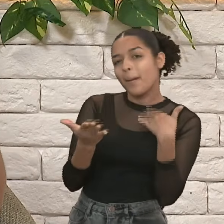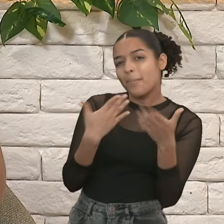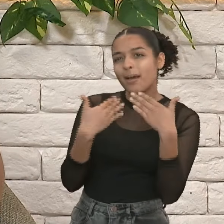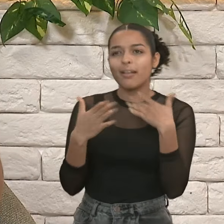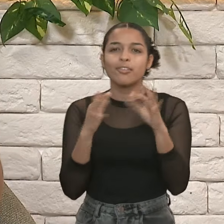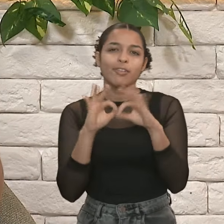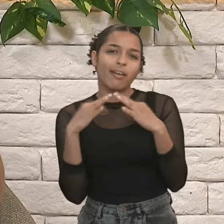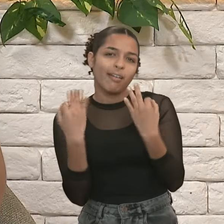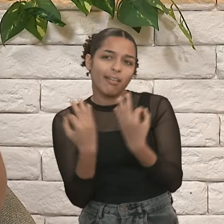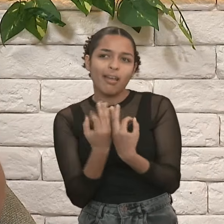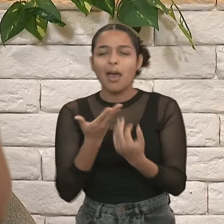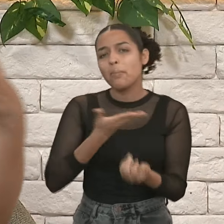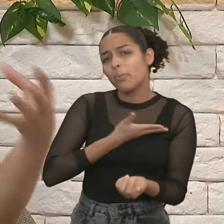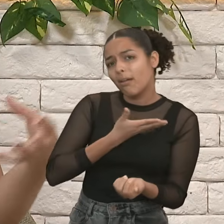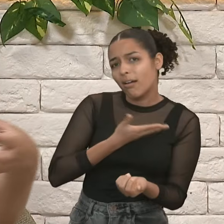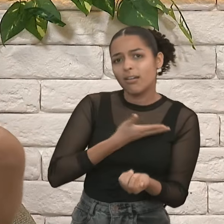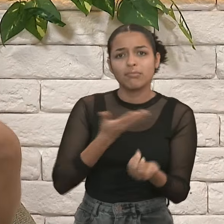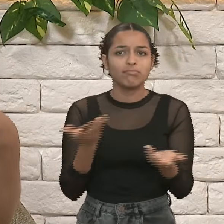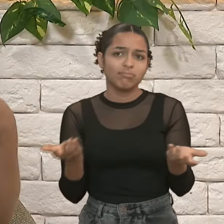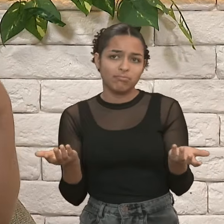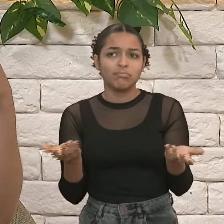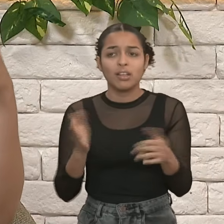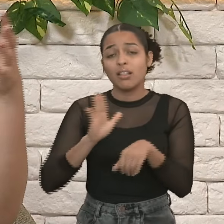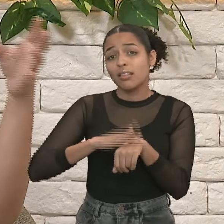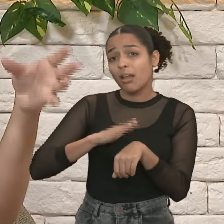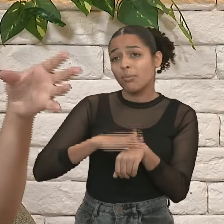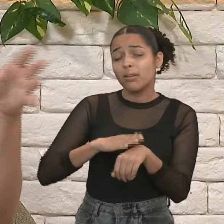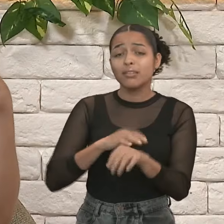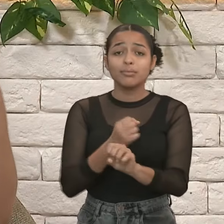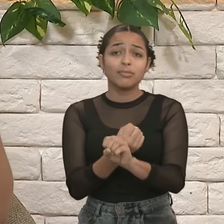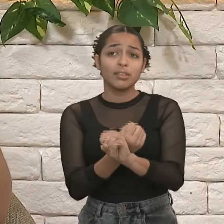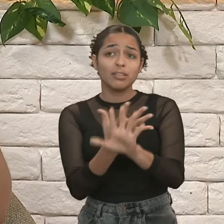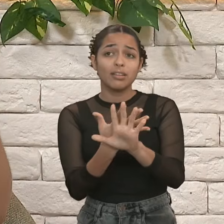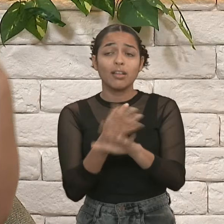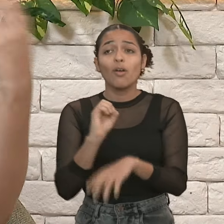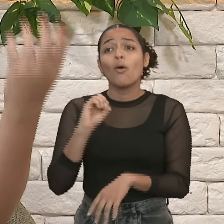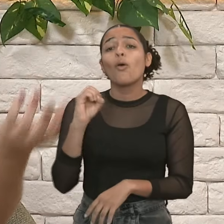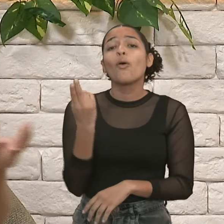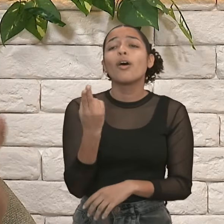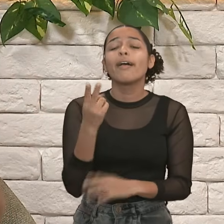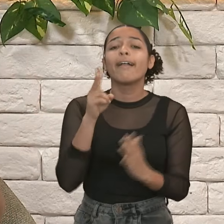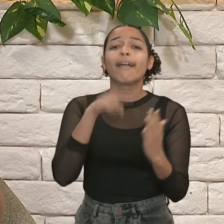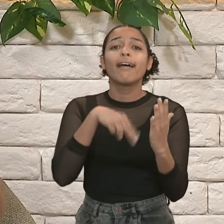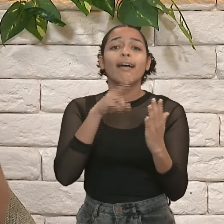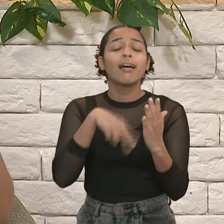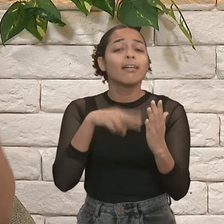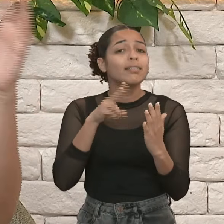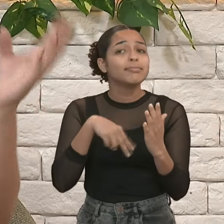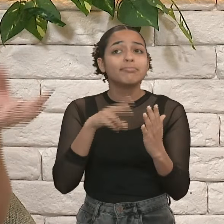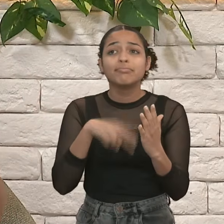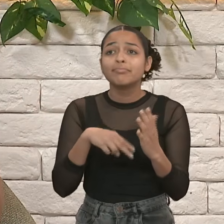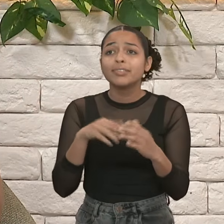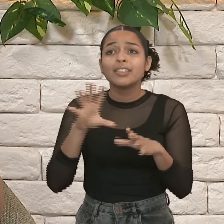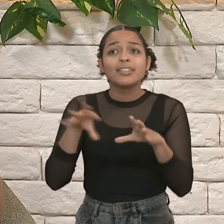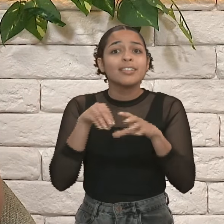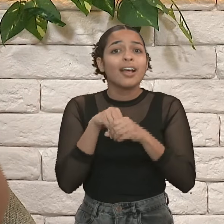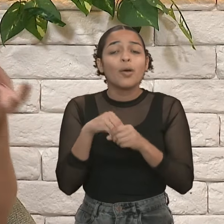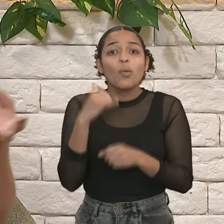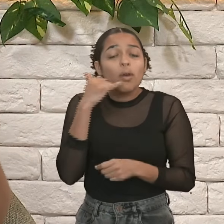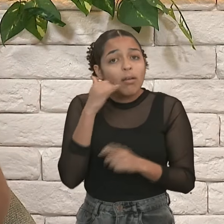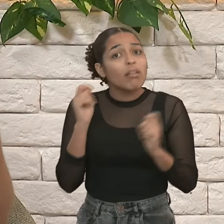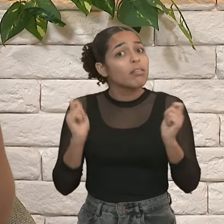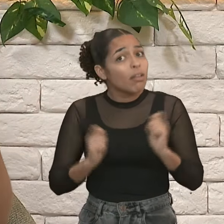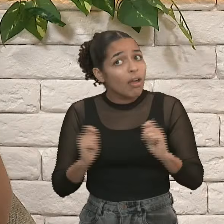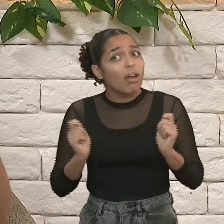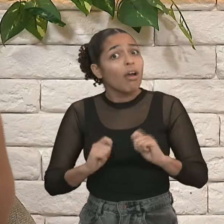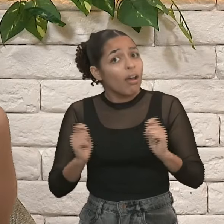amigos. Então, o tempo de videochamada e de leituras de livros eletrônicos, eles, em geral, fazem